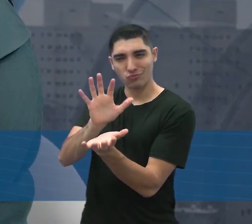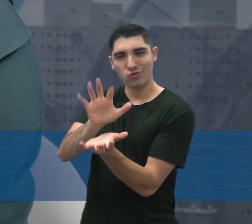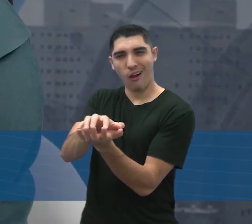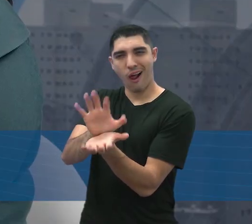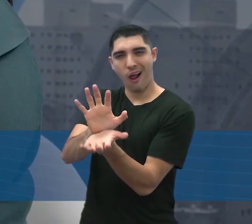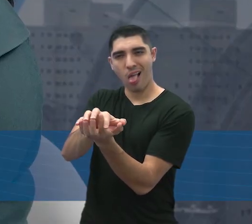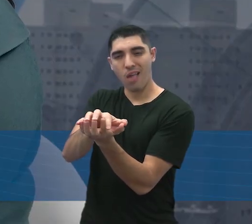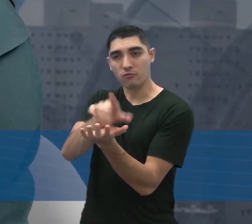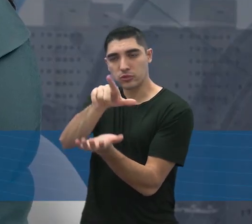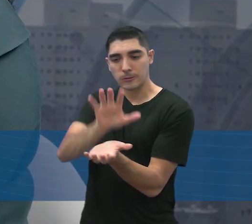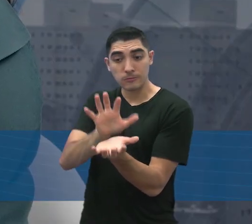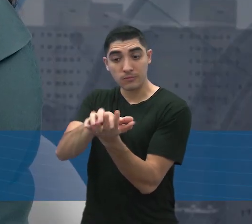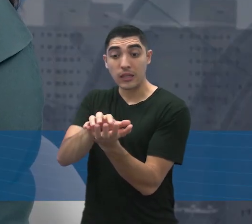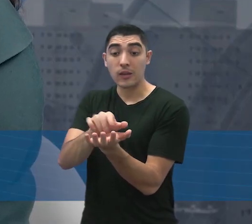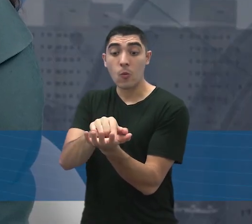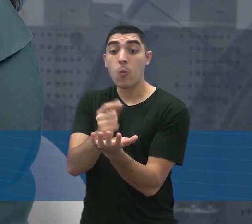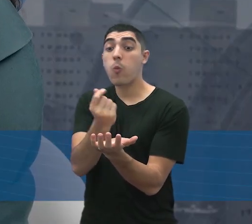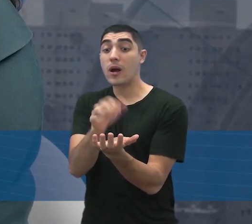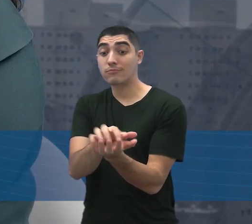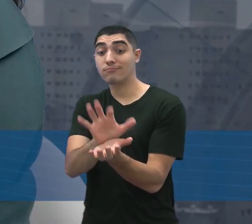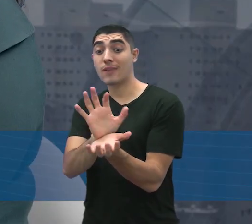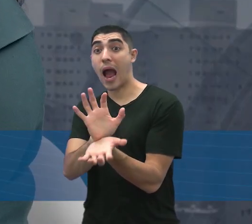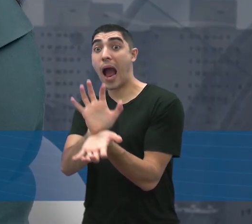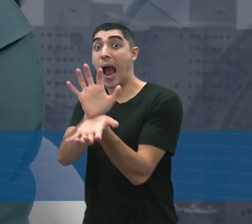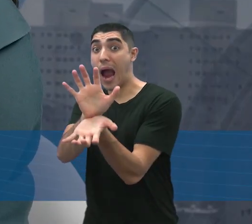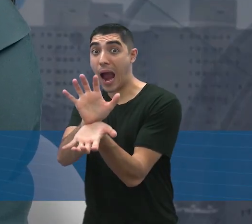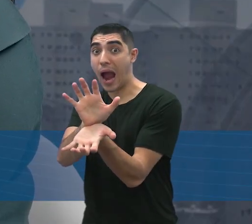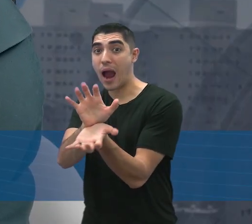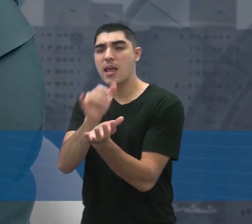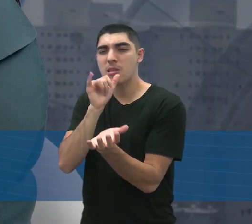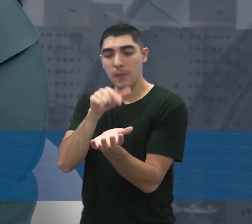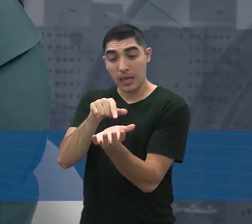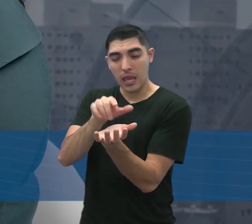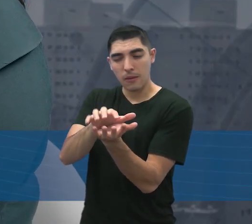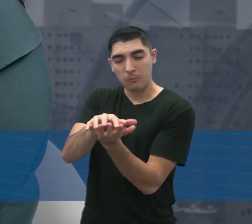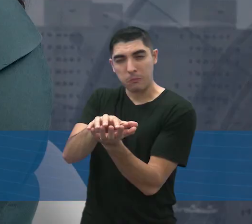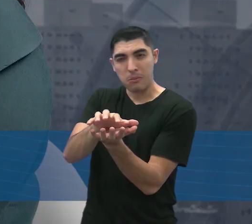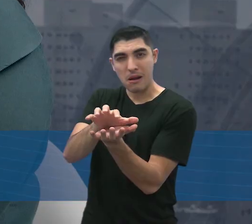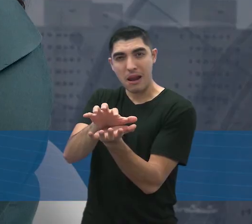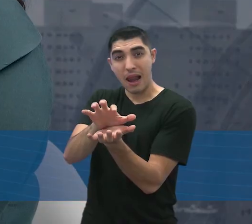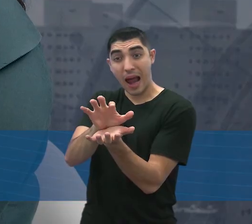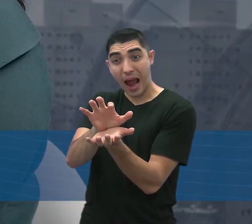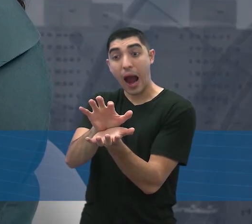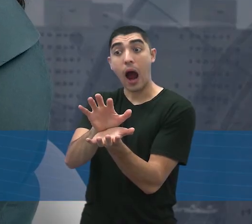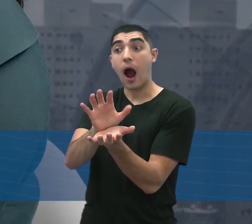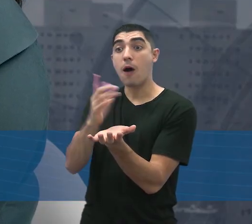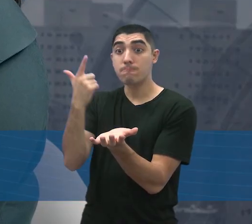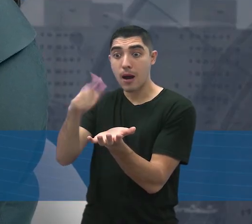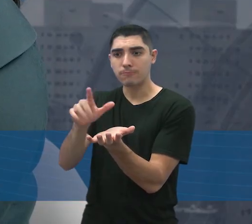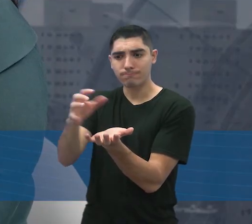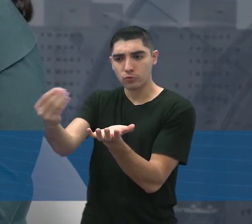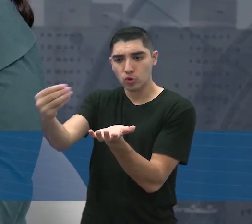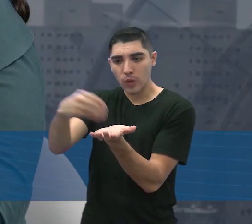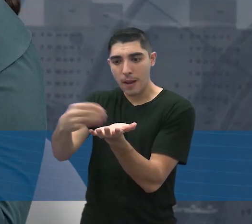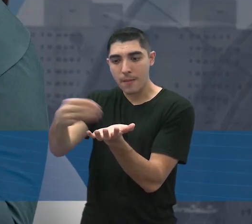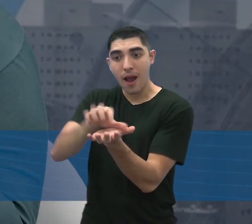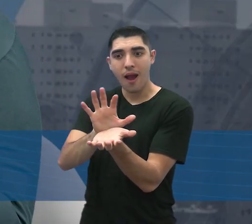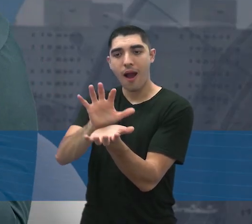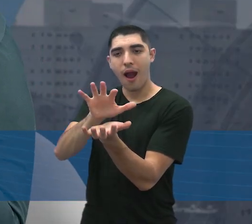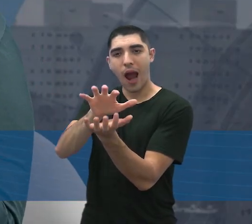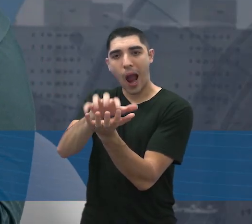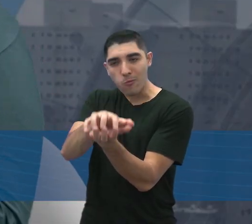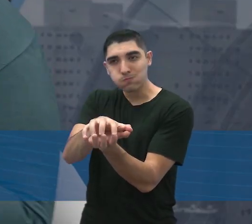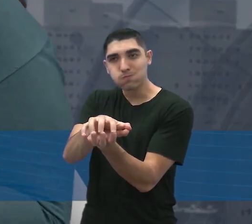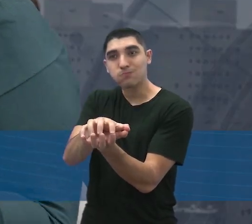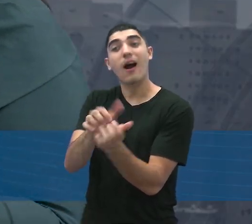gente ganha e aqui eu tenho o que a gente gasta. Então se eu consigo aqui reduzir o que eu gasto e aumentar o que eu ganho, aí é